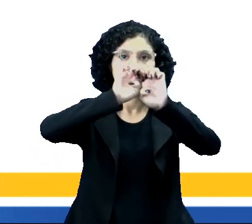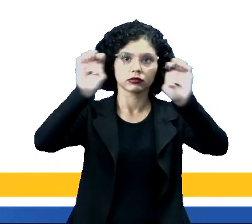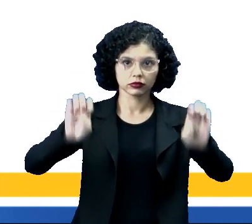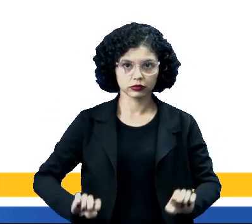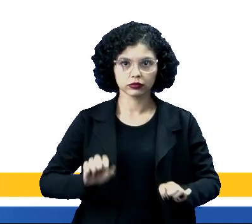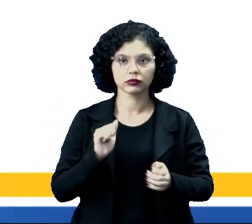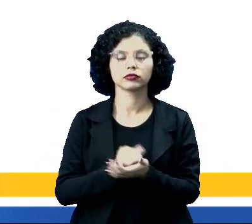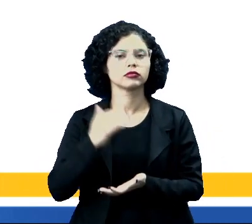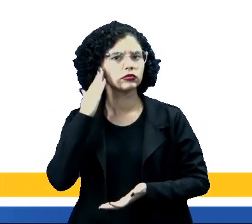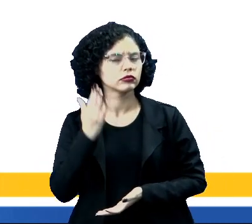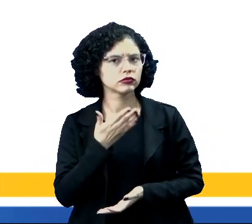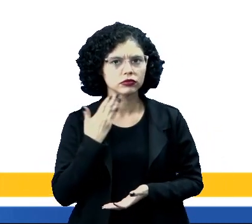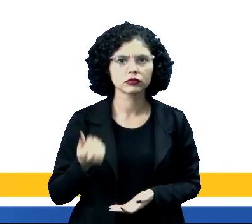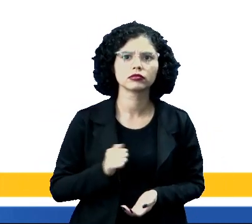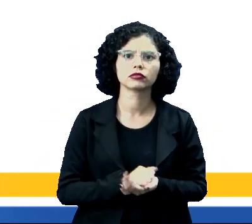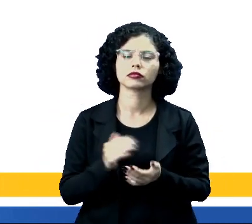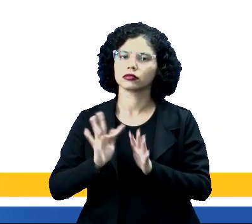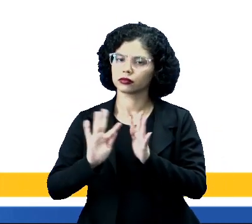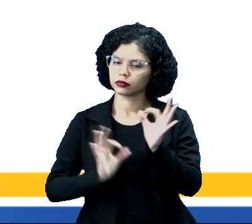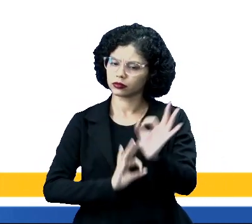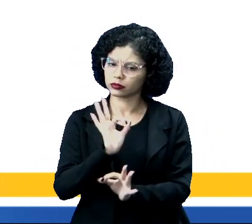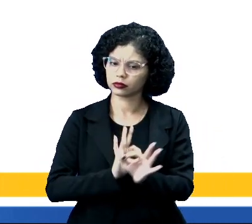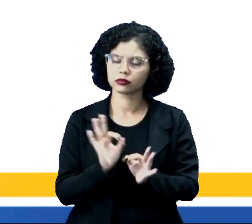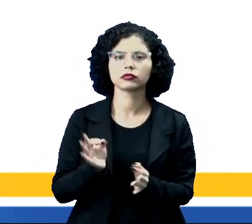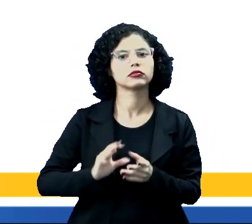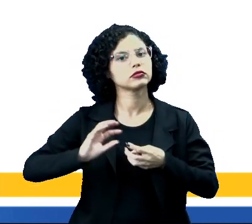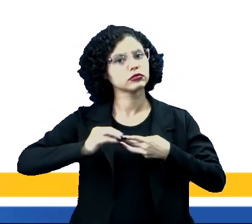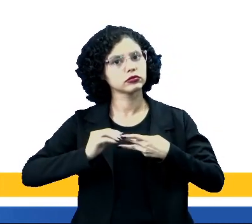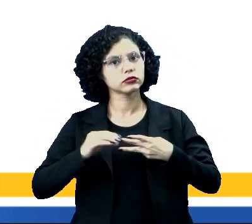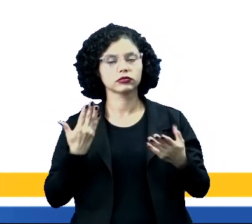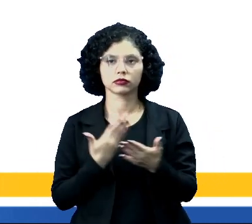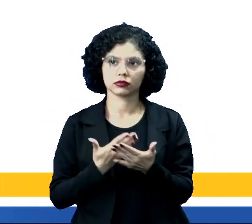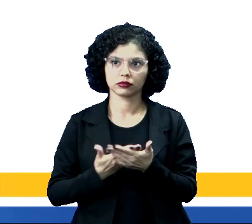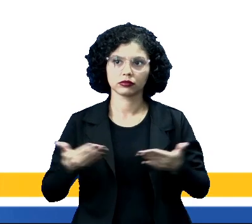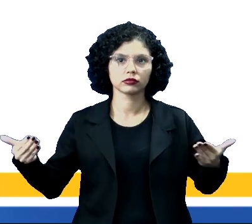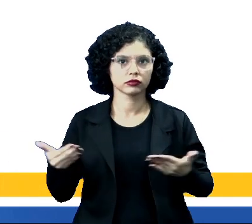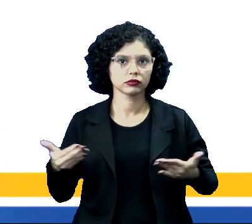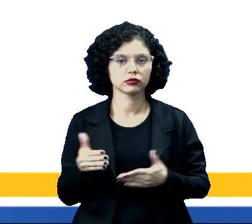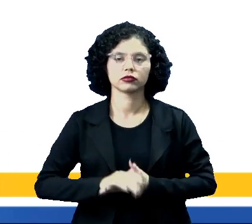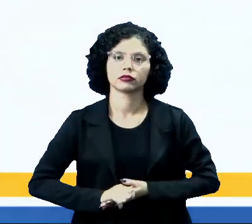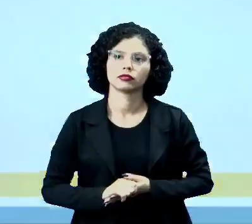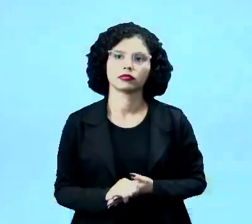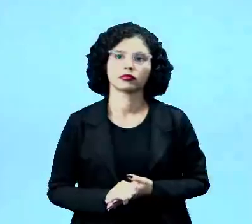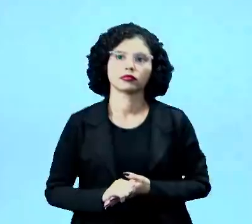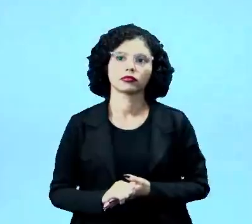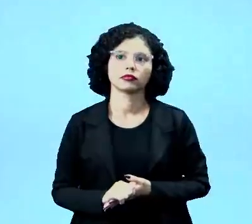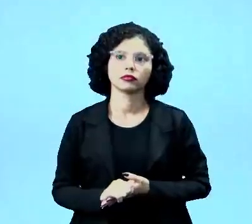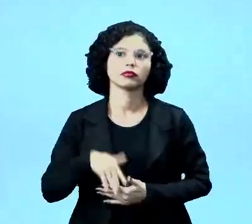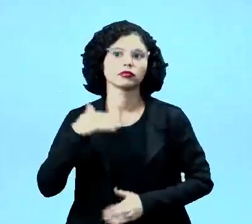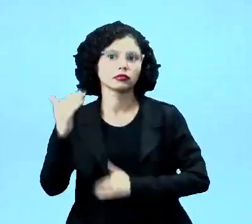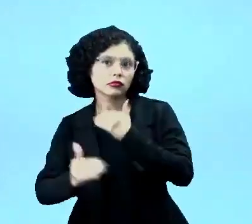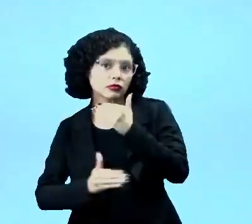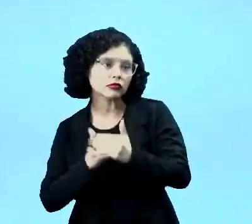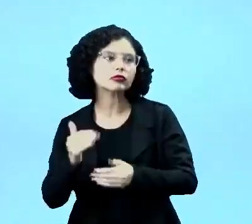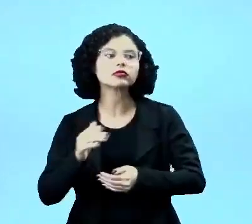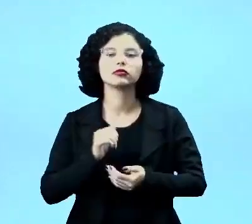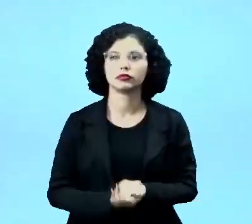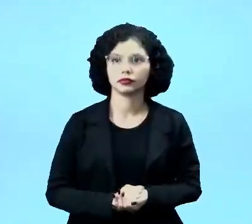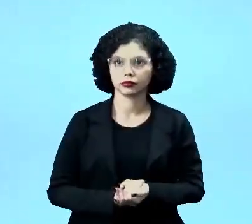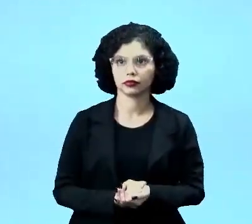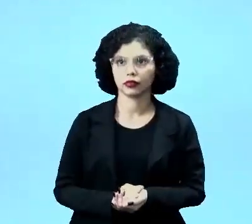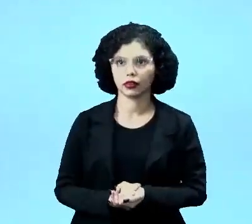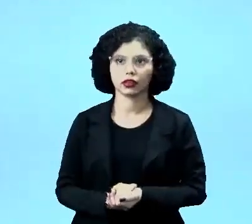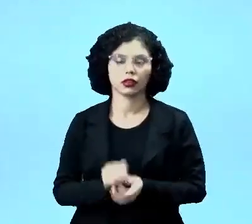estruturas e entender melhor o funcionamento das células como a gente entende hoje. Então, foi graças ao desenvolvimento